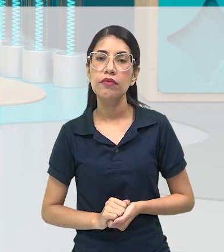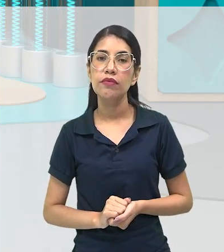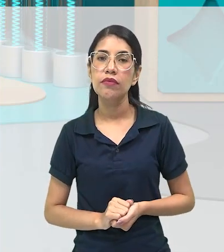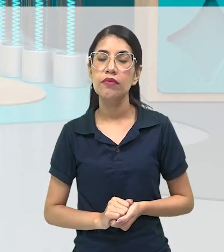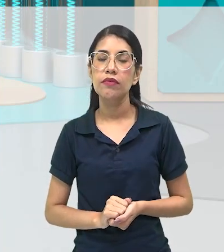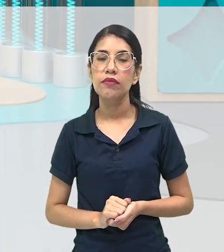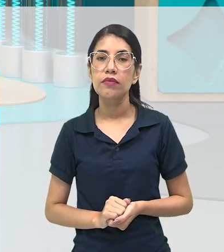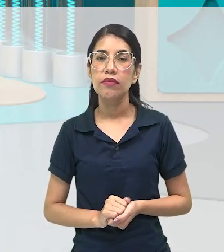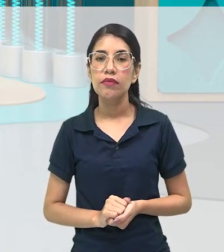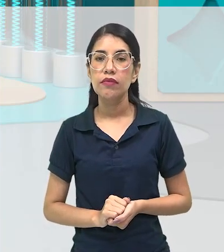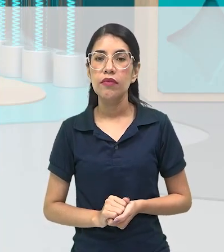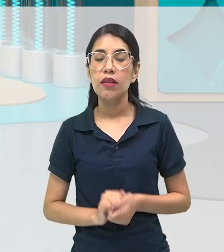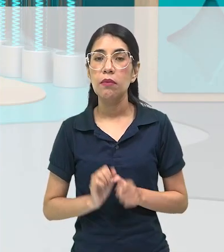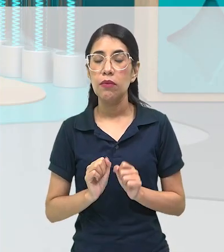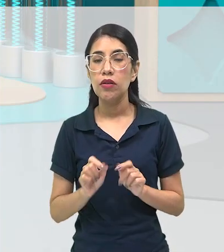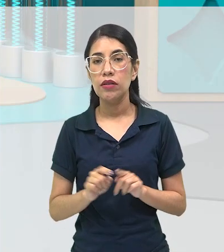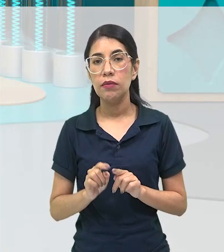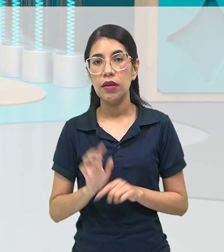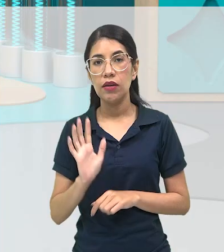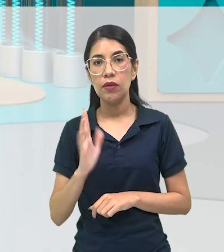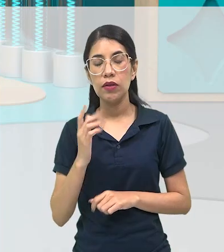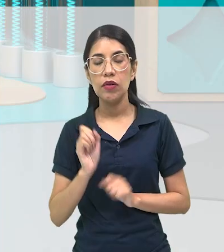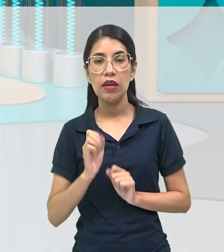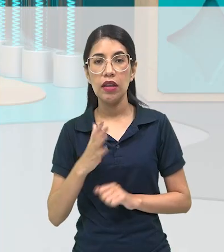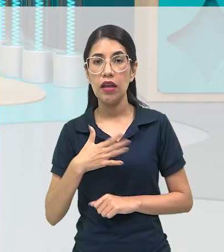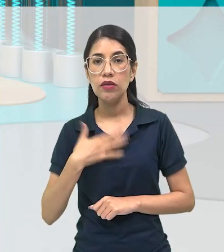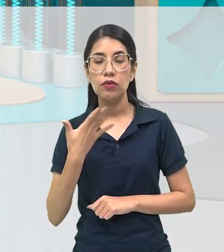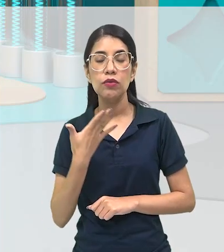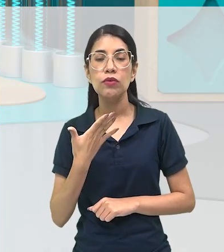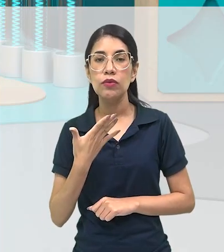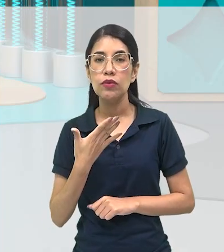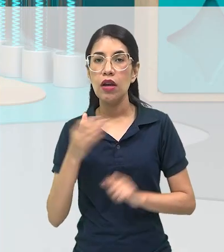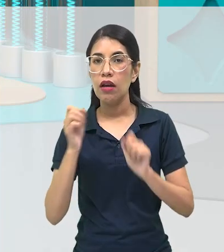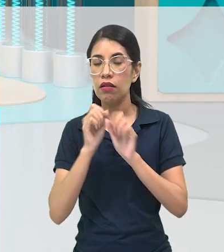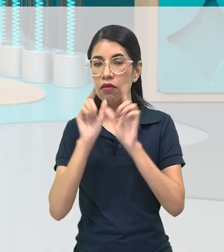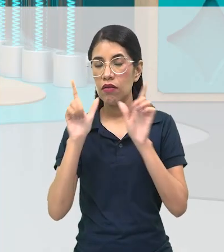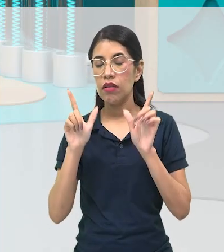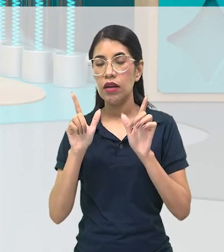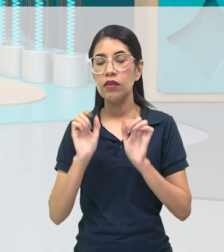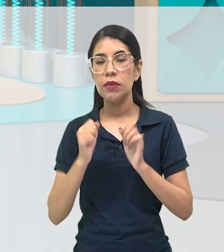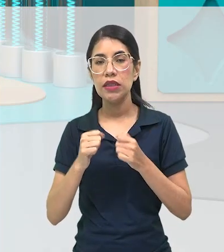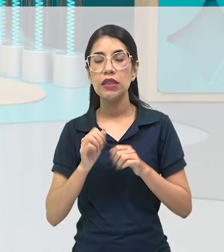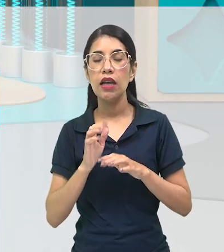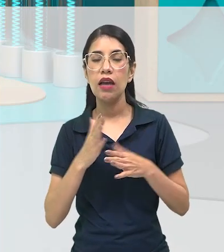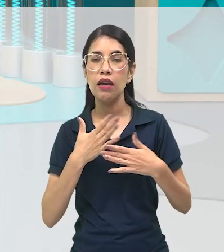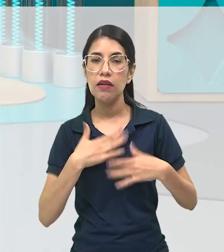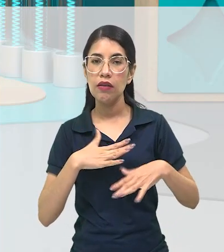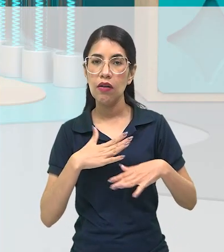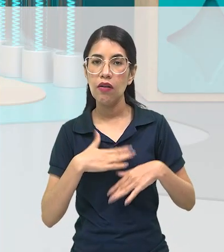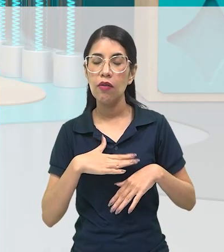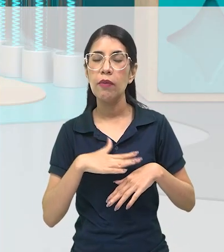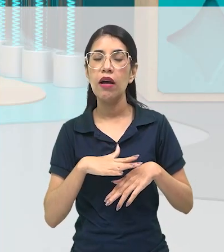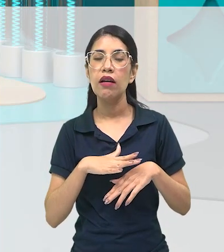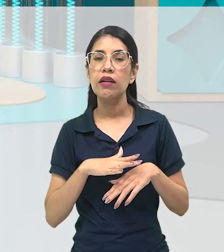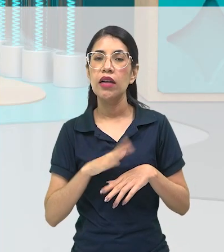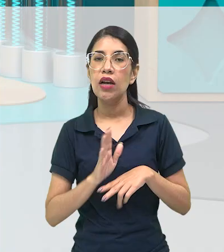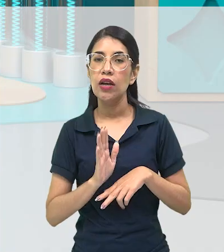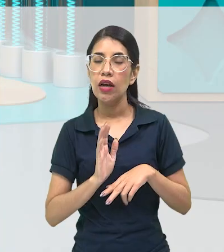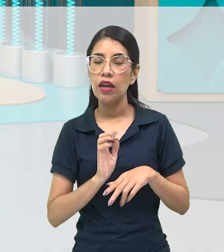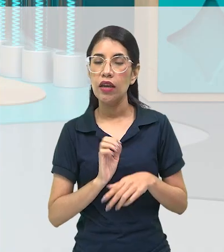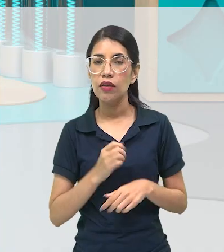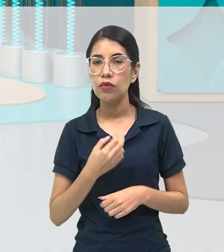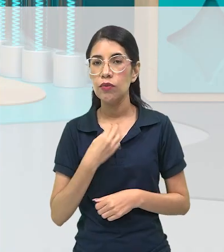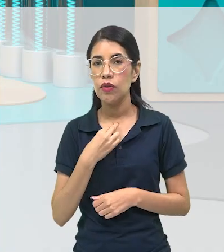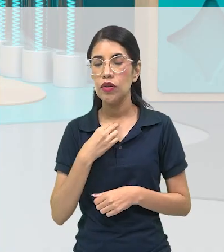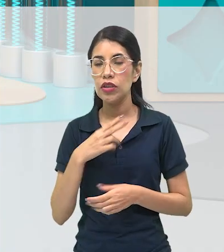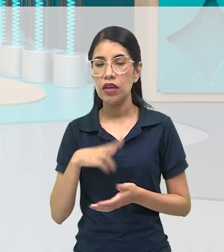aí também pode ser que ela acorde já meio espantada. Então, acalme essa pessoa, né? Deixa ela calma, não deixa